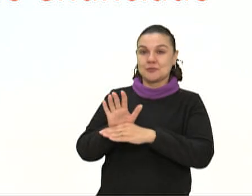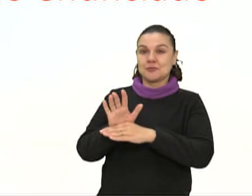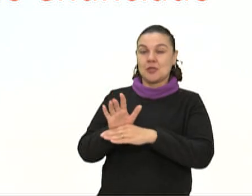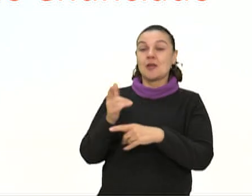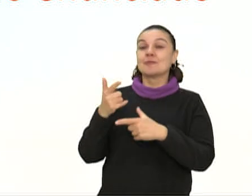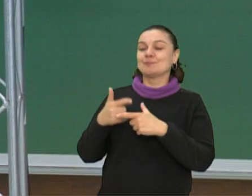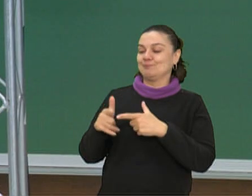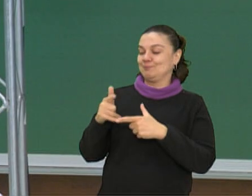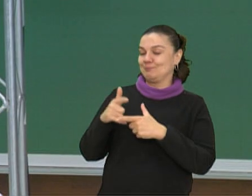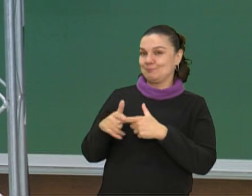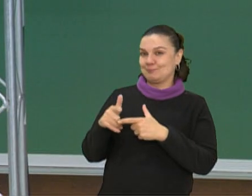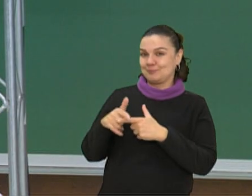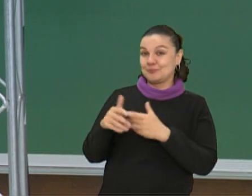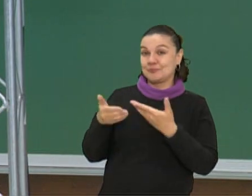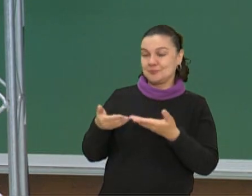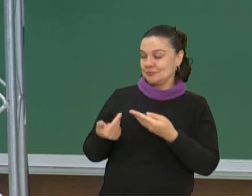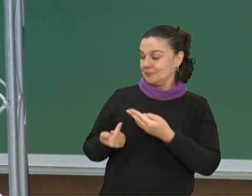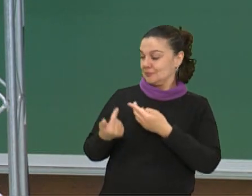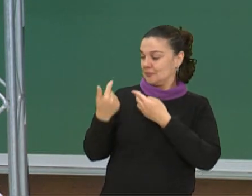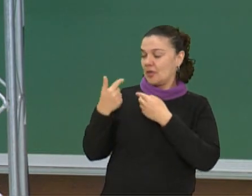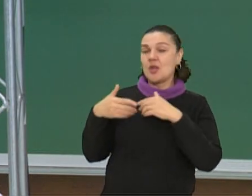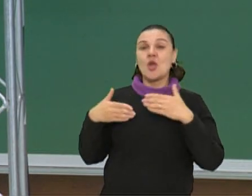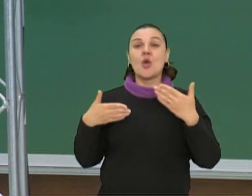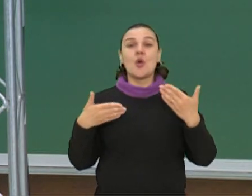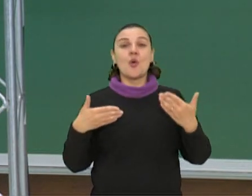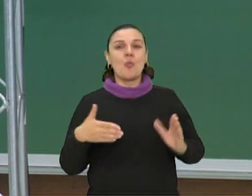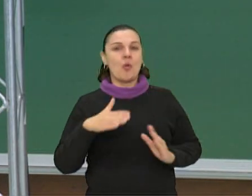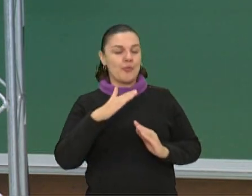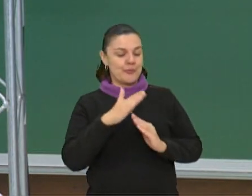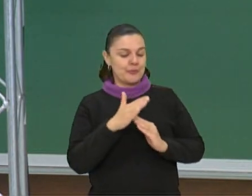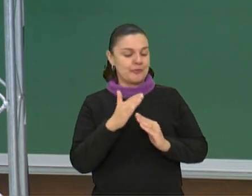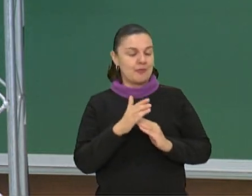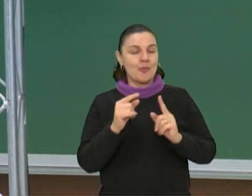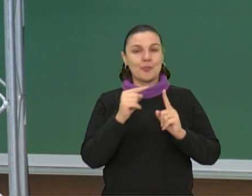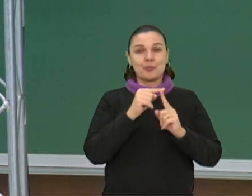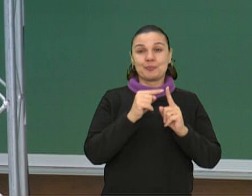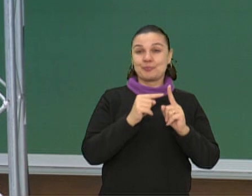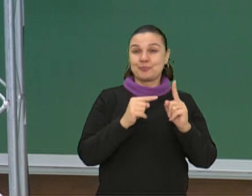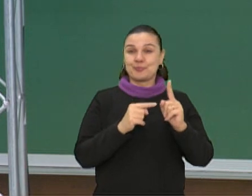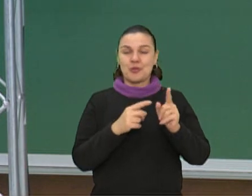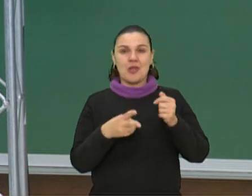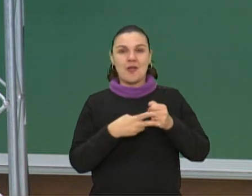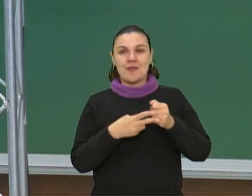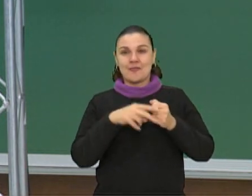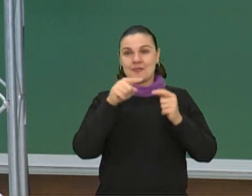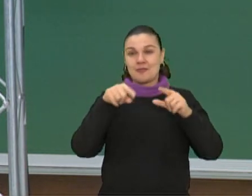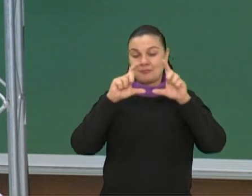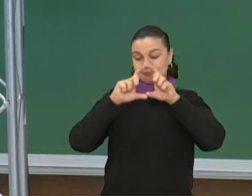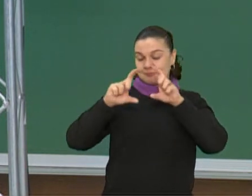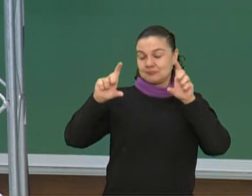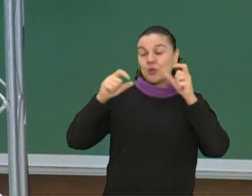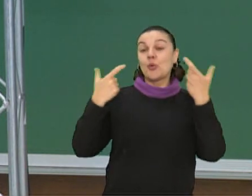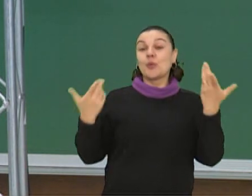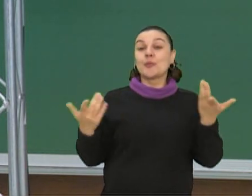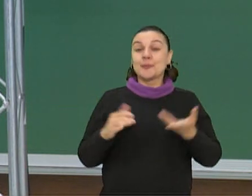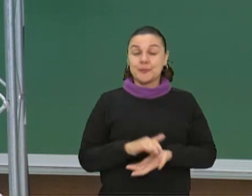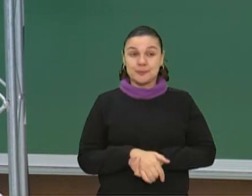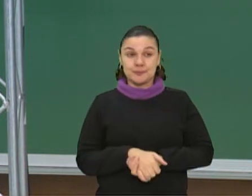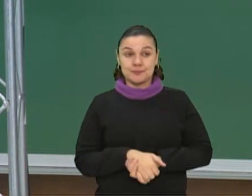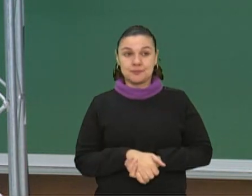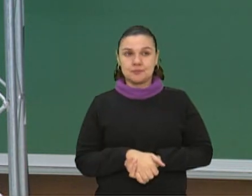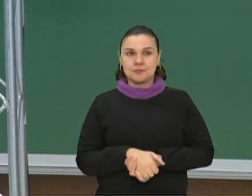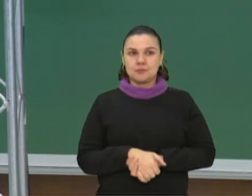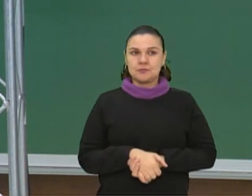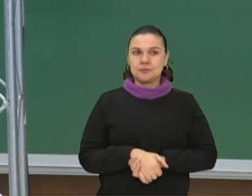sua situação. Qual o tempo e o modo verbal presente no enunciado do cartaz? O